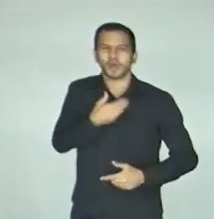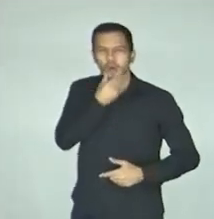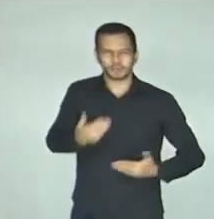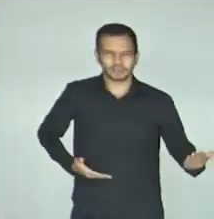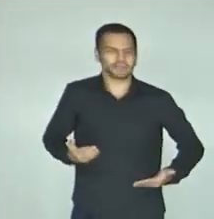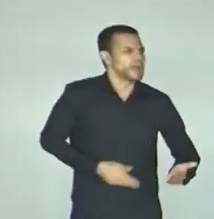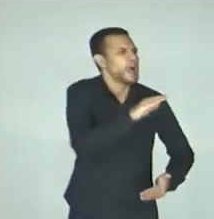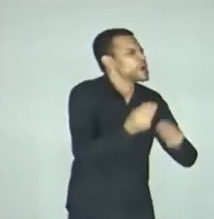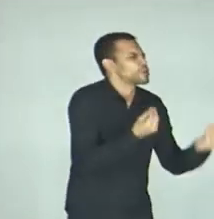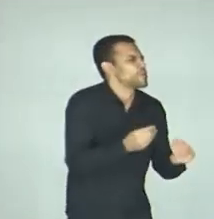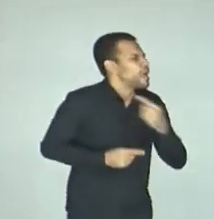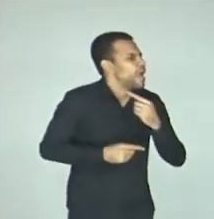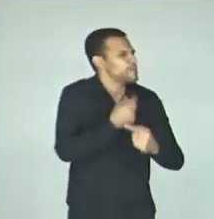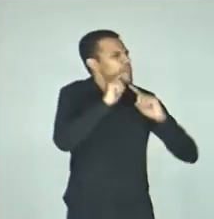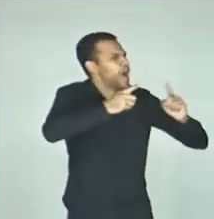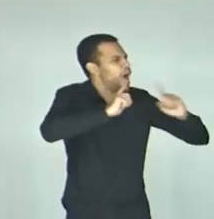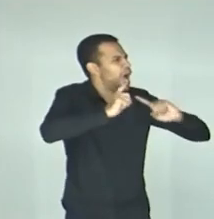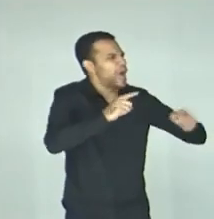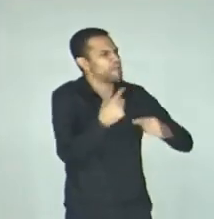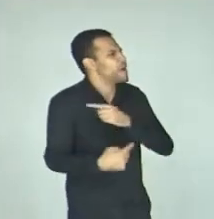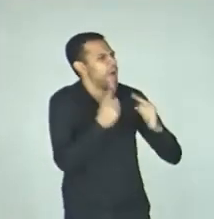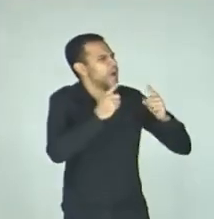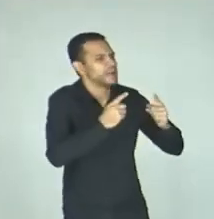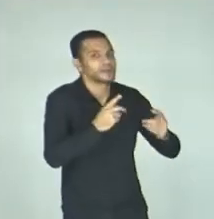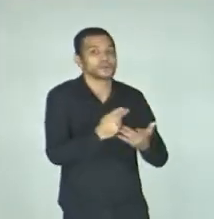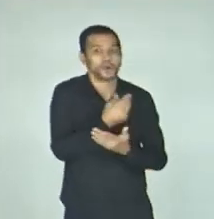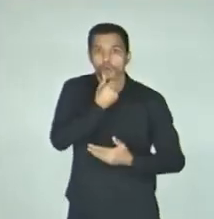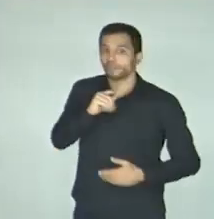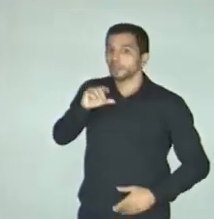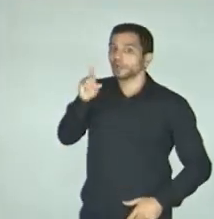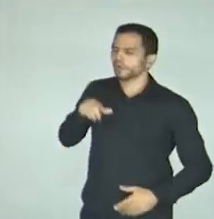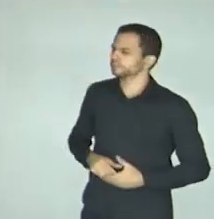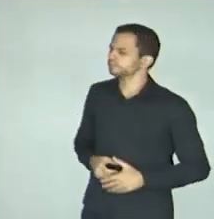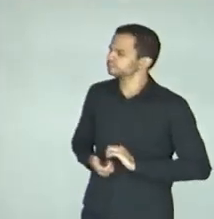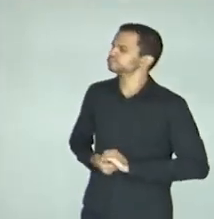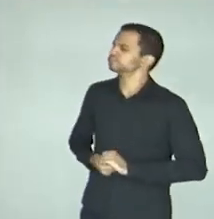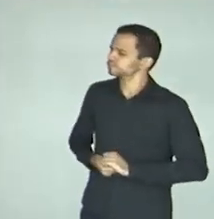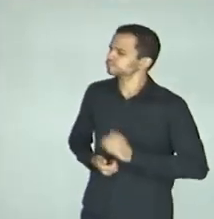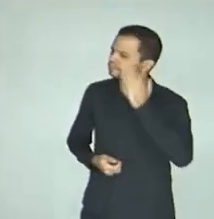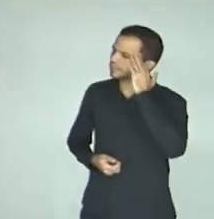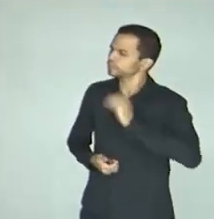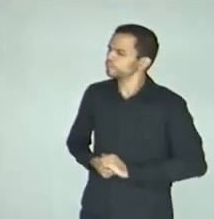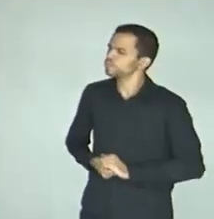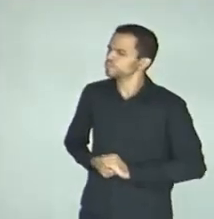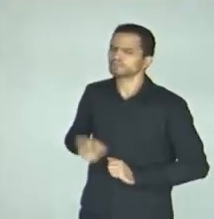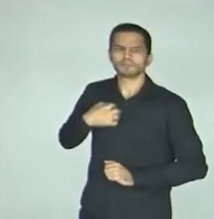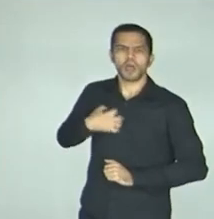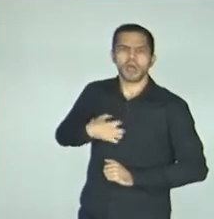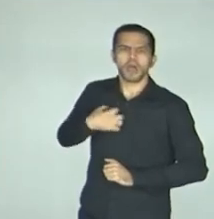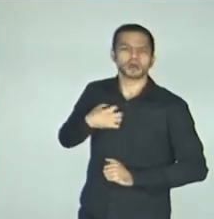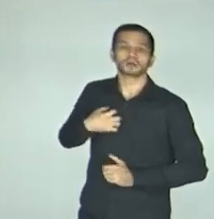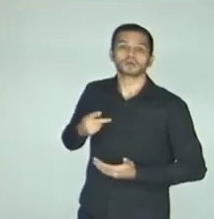empregados ele não coloca água na fogueira do coloca a lenha e